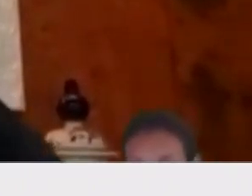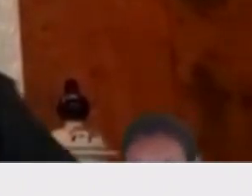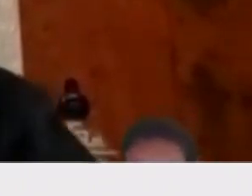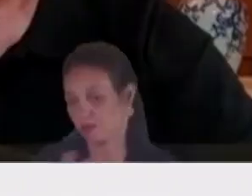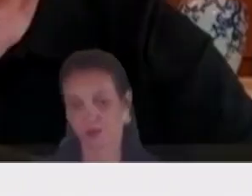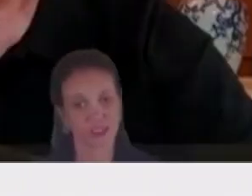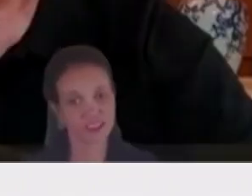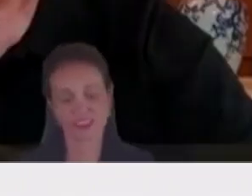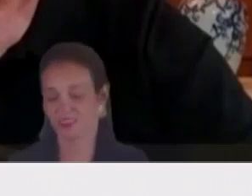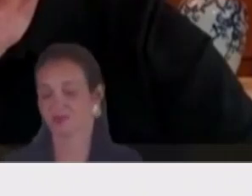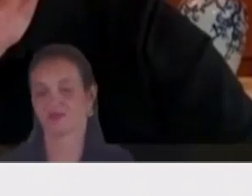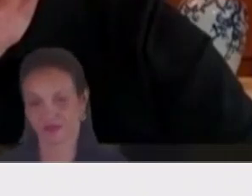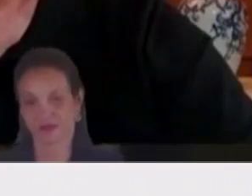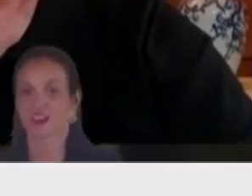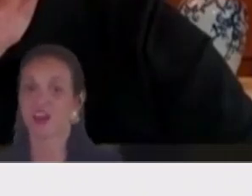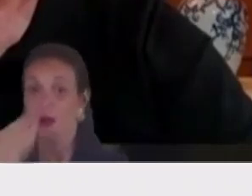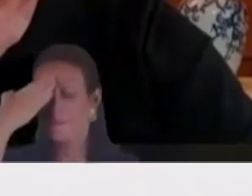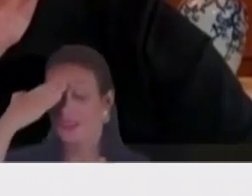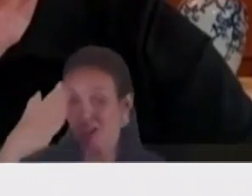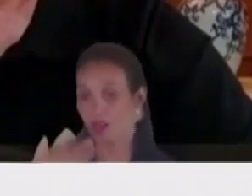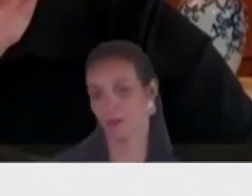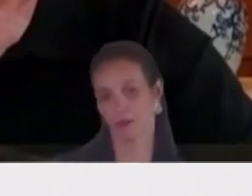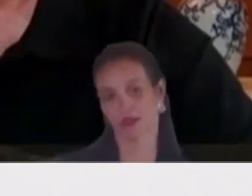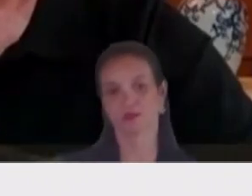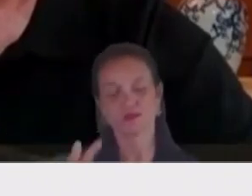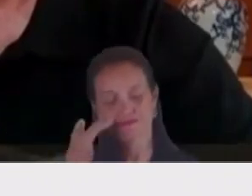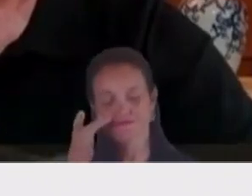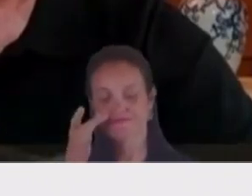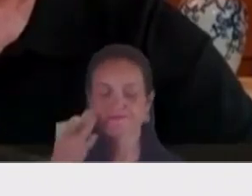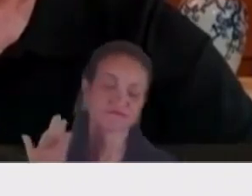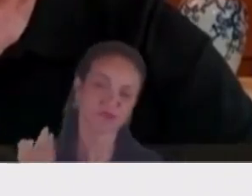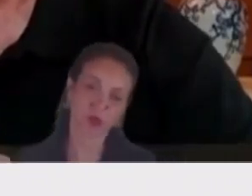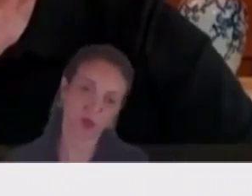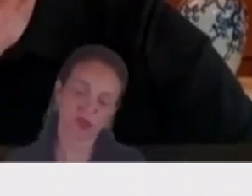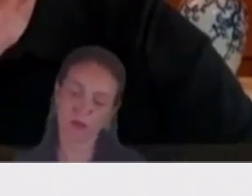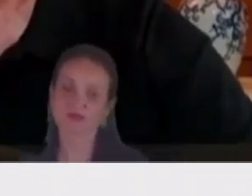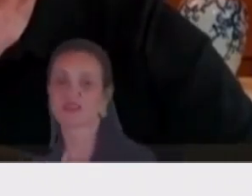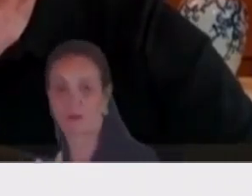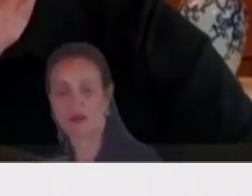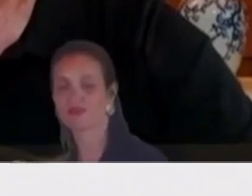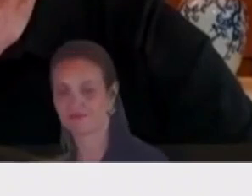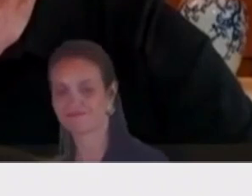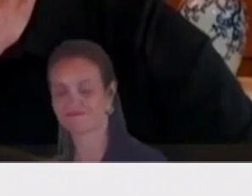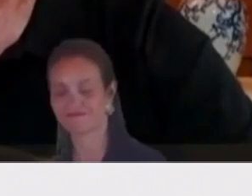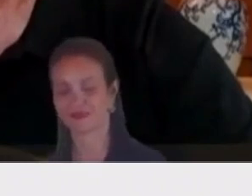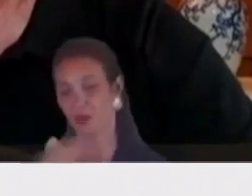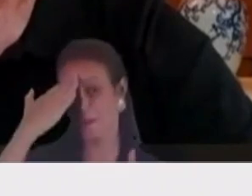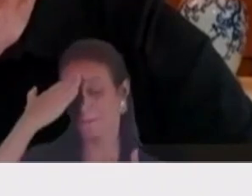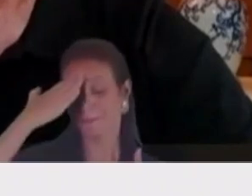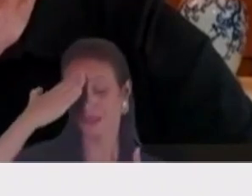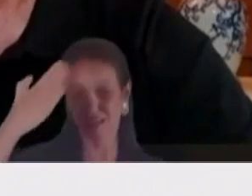câmaras municipais. Durante a transmissão, Bolsonaro afirmou que, mesmo unida, a direita precisa acertar a